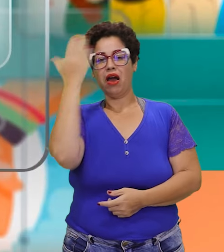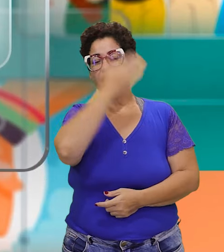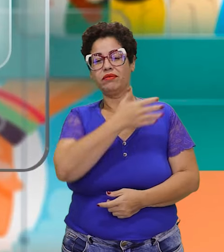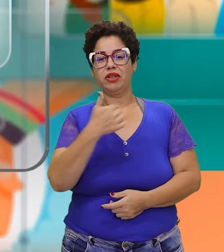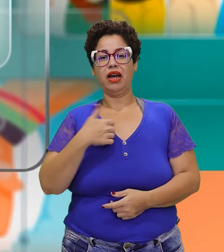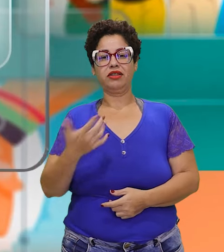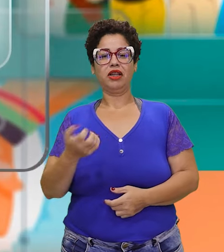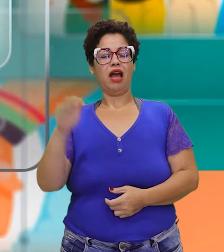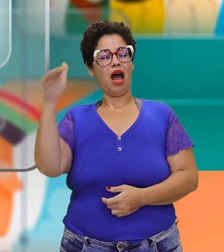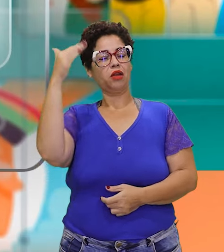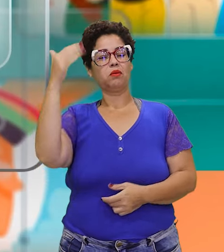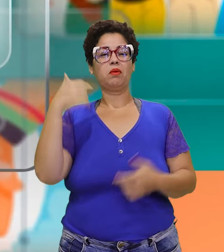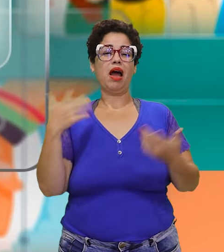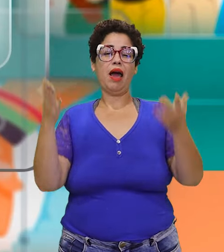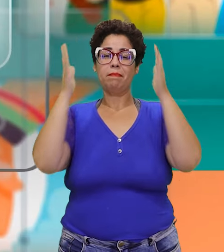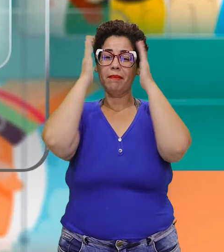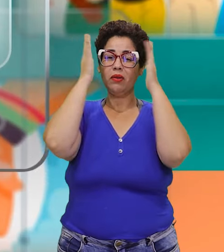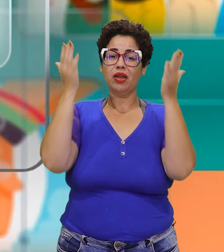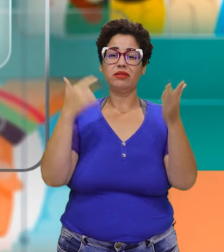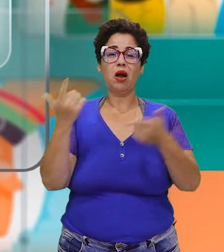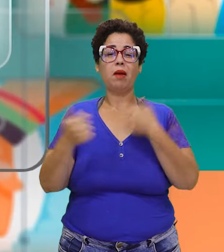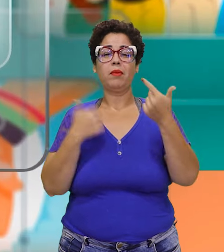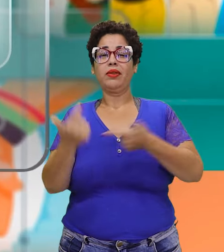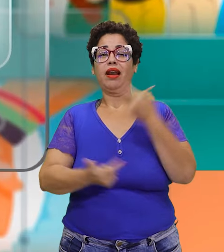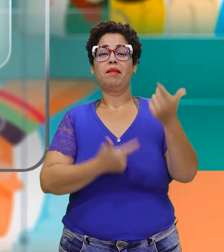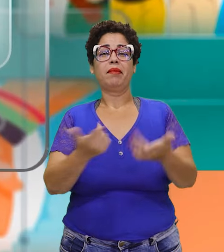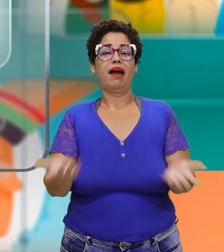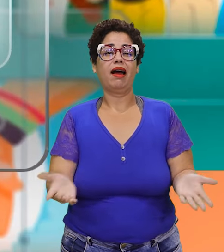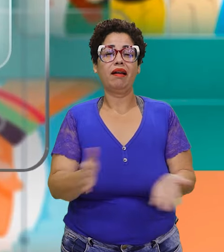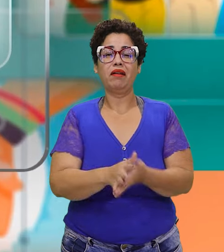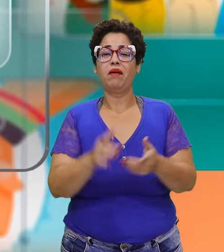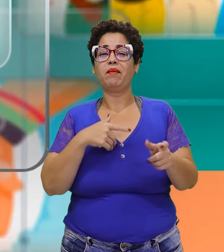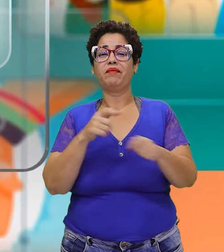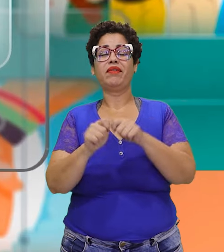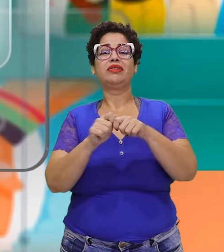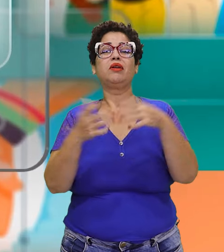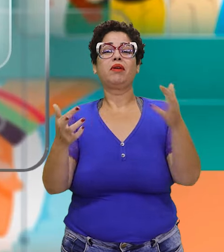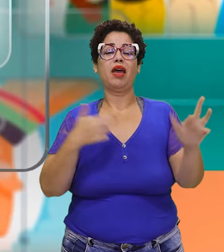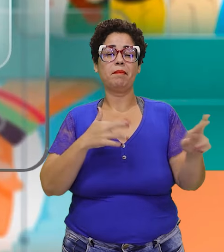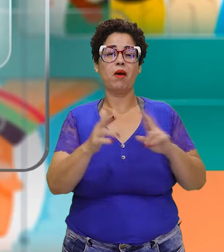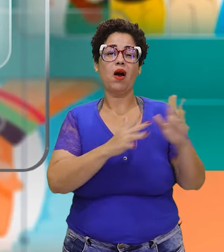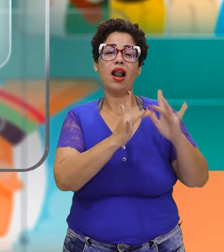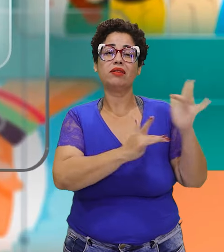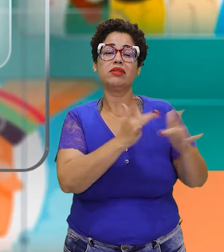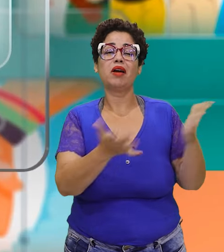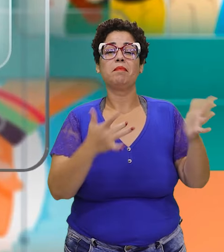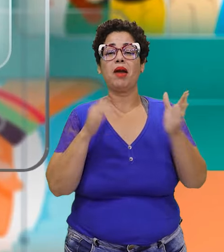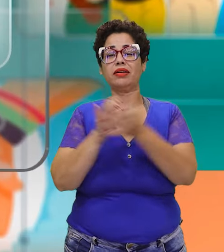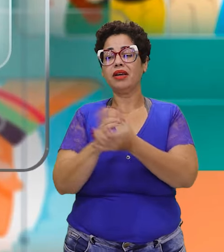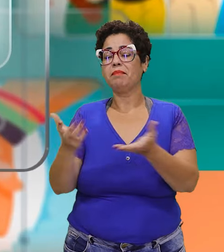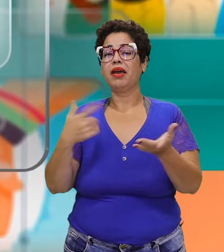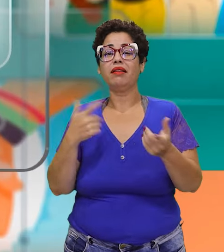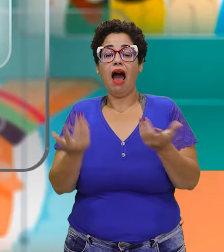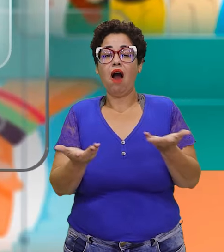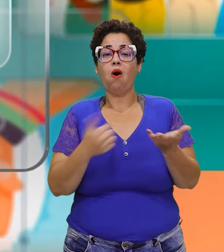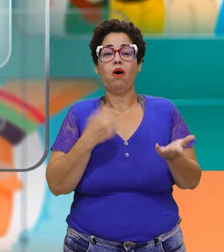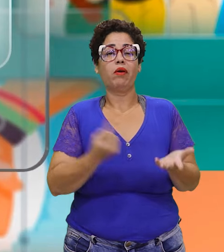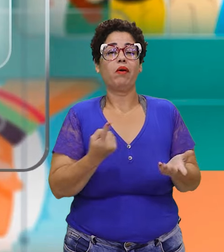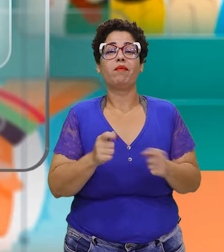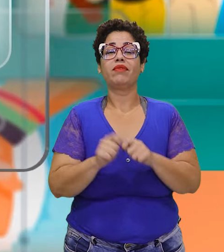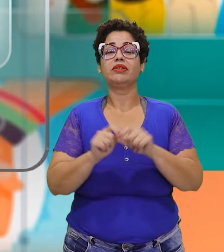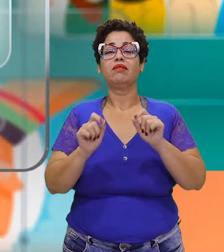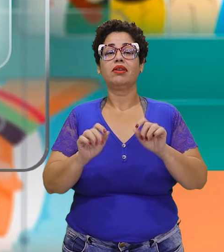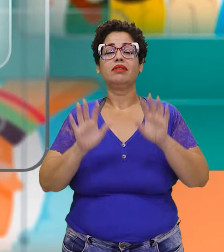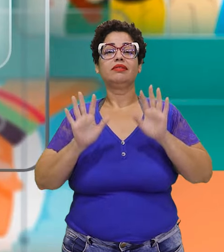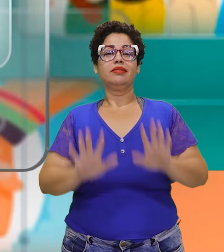Então, perdi a visão, já estou adulto, meu Deus, tenho meu trabalho, tenho, sei lá, meu relacionamento, e o que vai acontecer